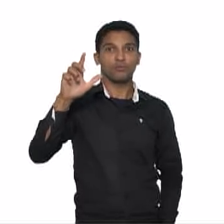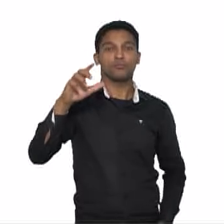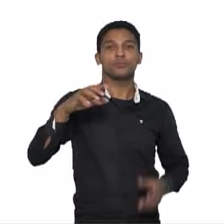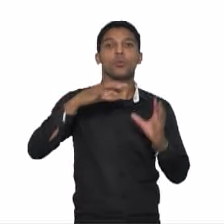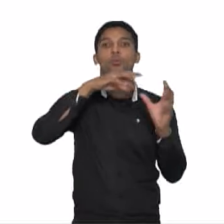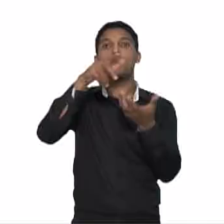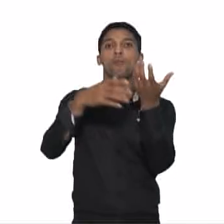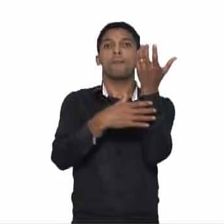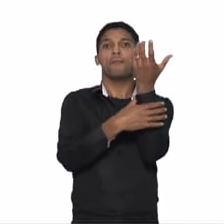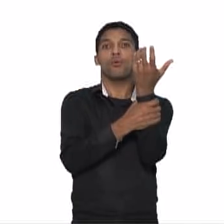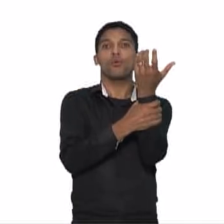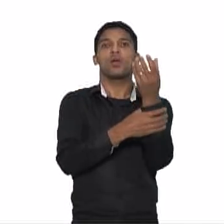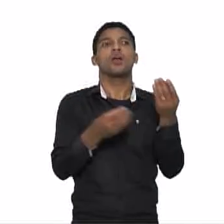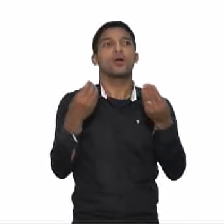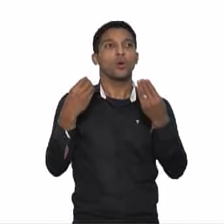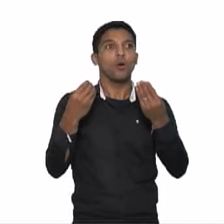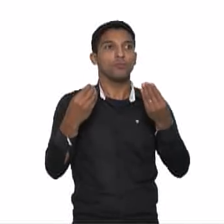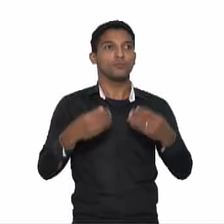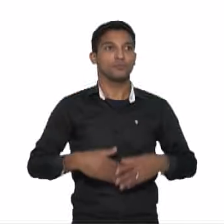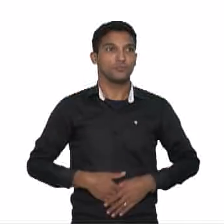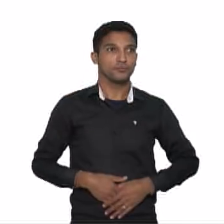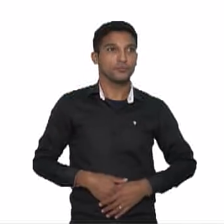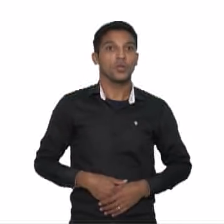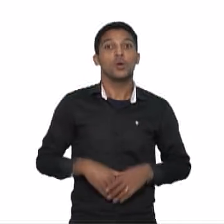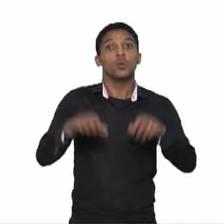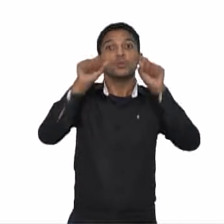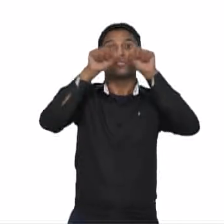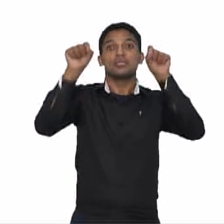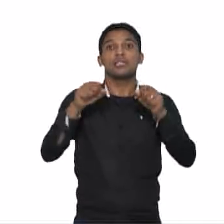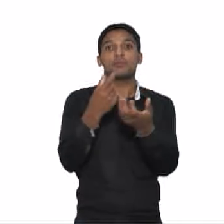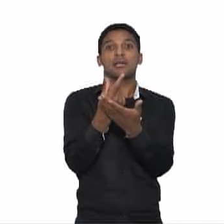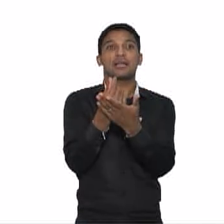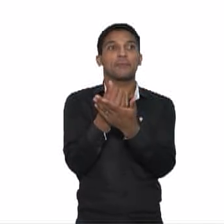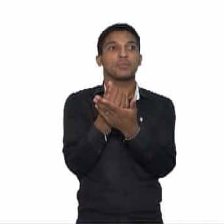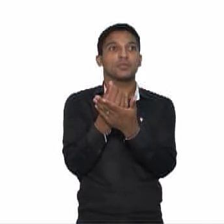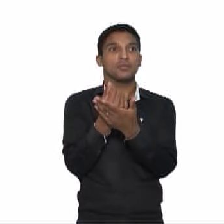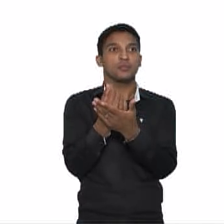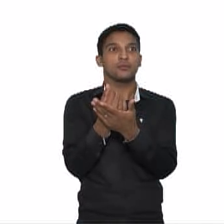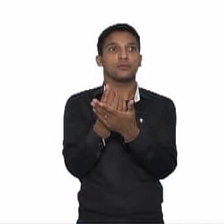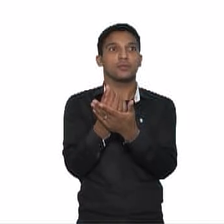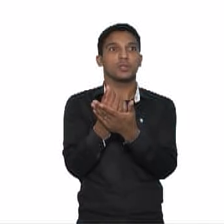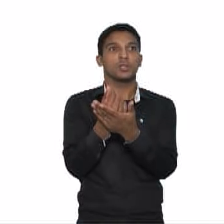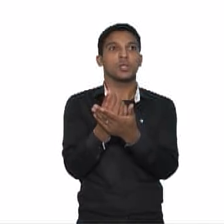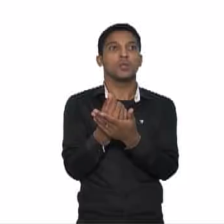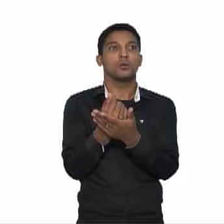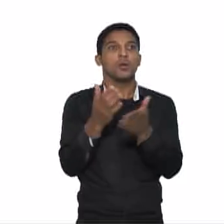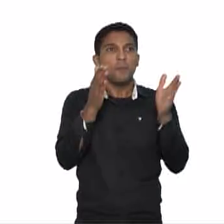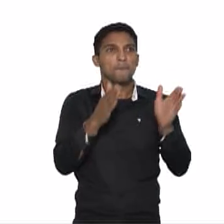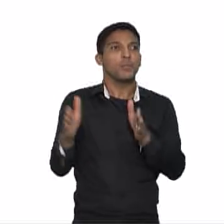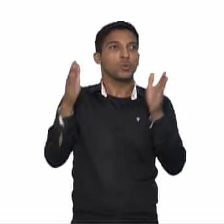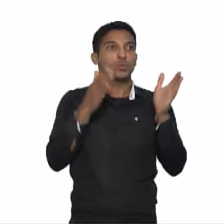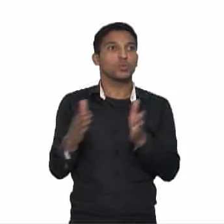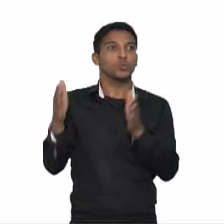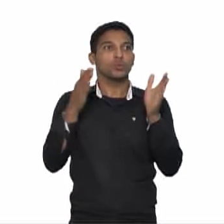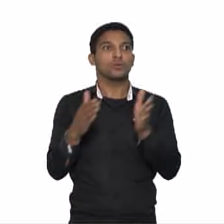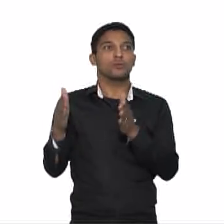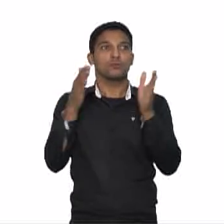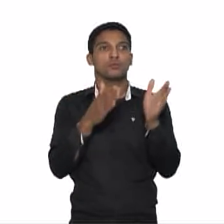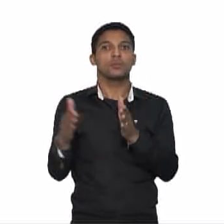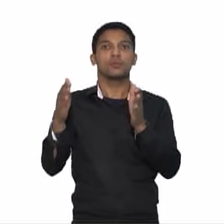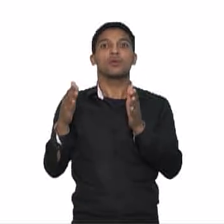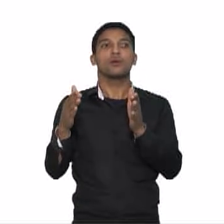aterros sanitários que mais e mais se mostram insuficientes. Quando o solo, a água e o ar